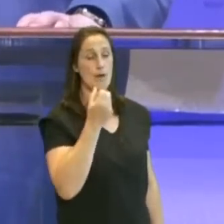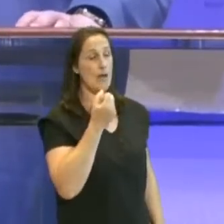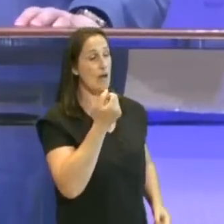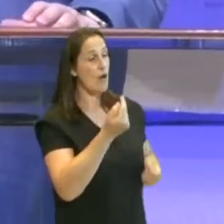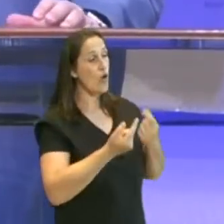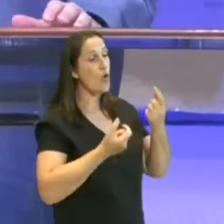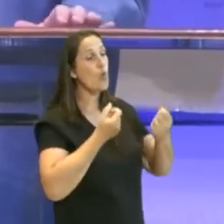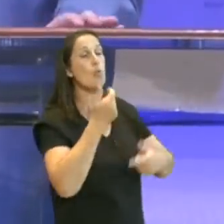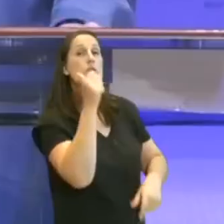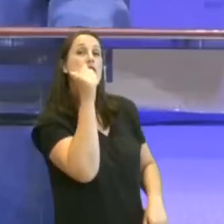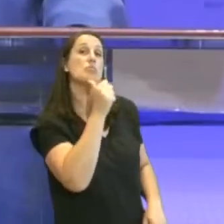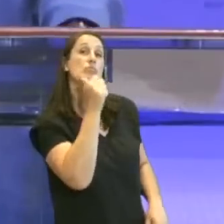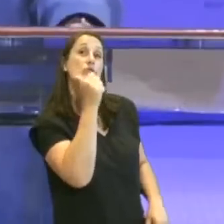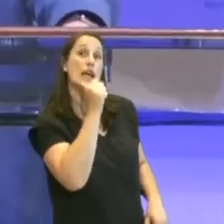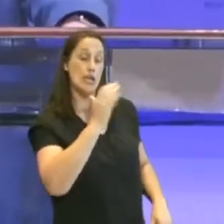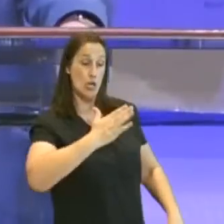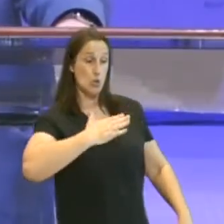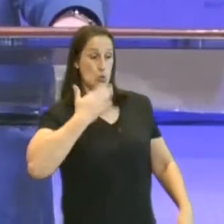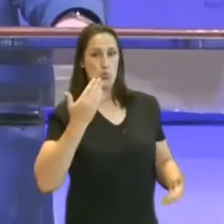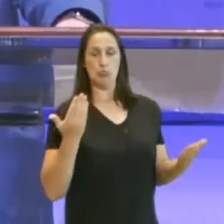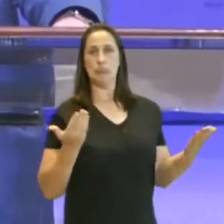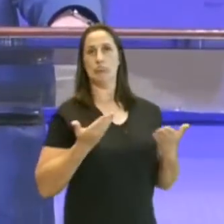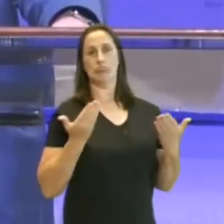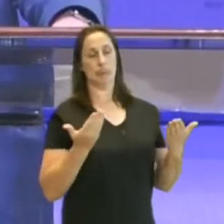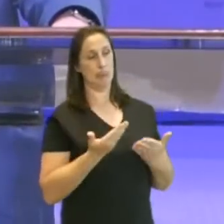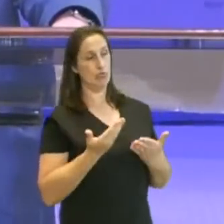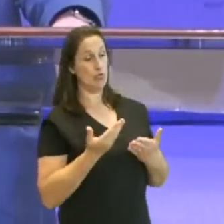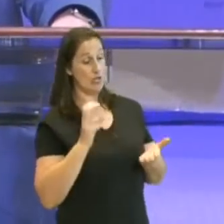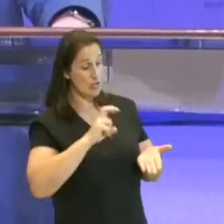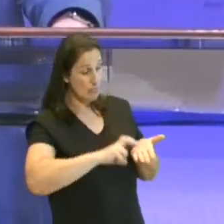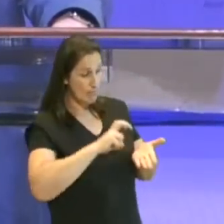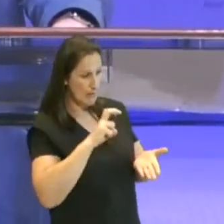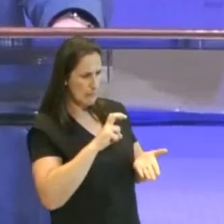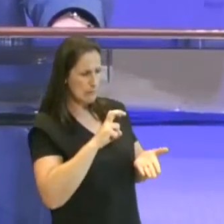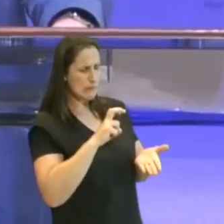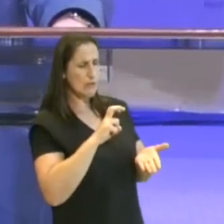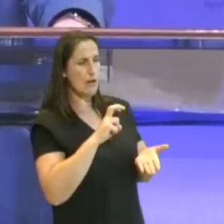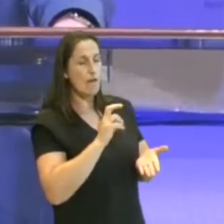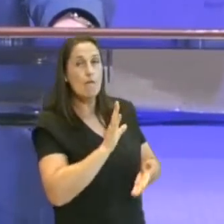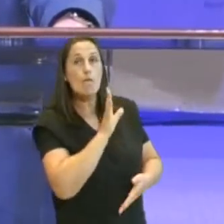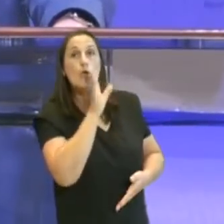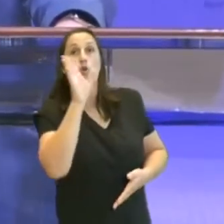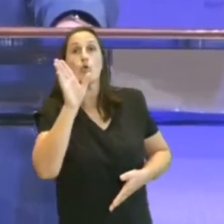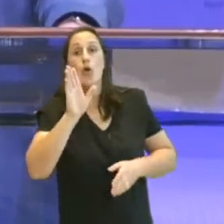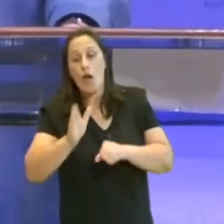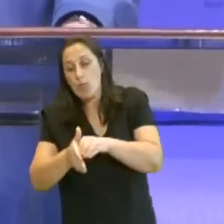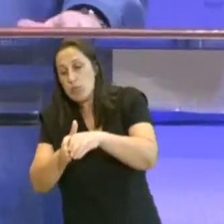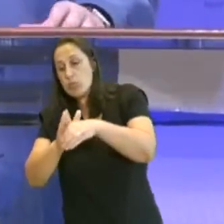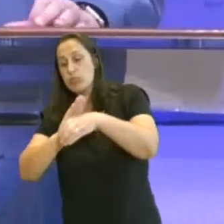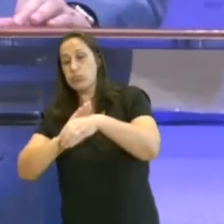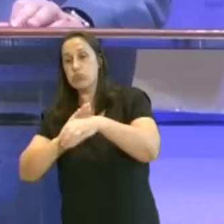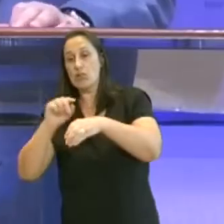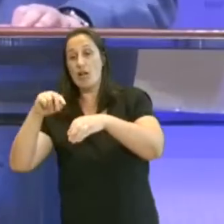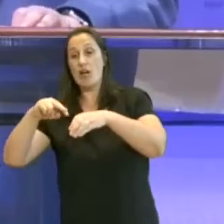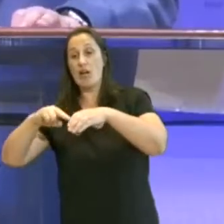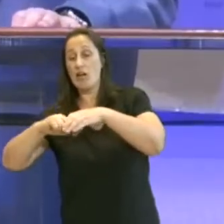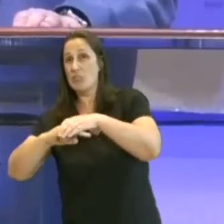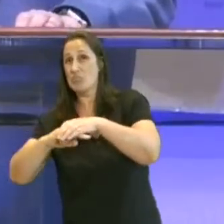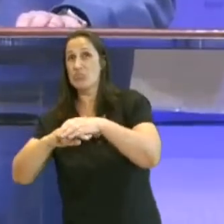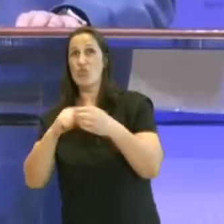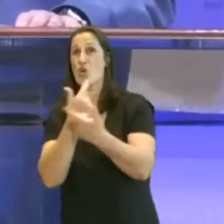entre nós nos deram um susto hoje. Foram de manhã bem cedo ao sepulcro e não acharam o corpo